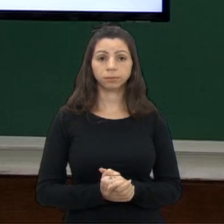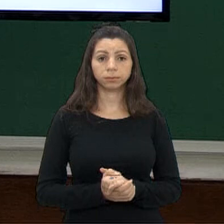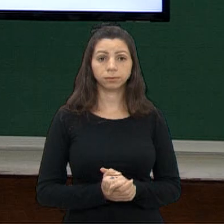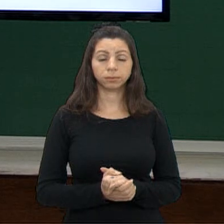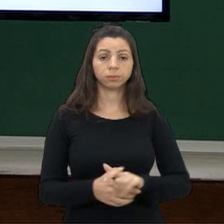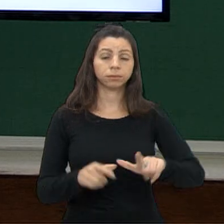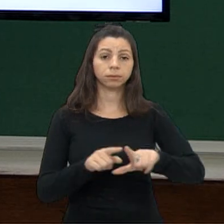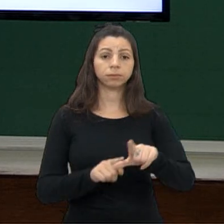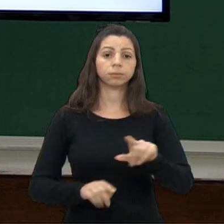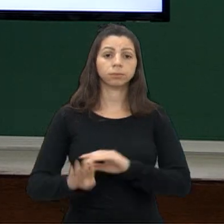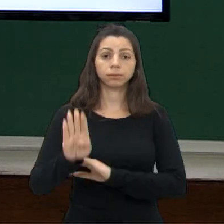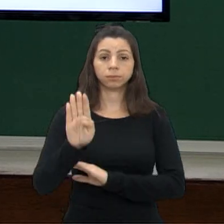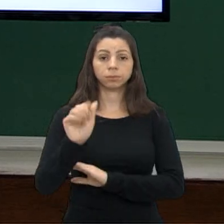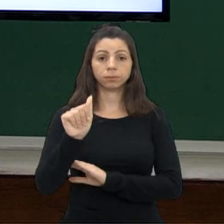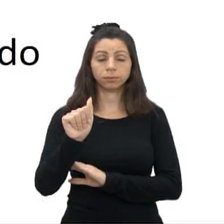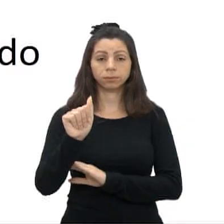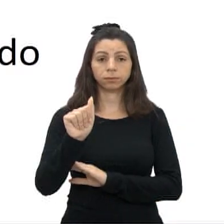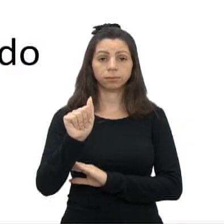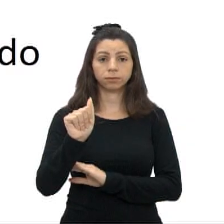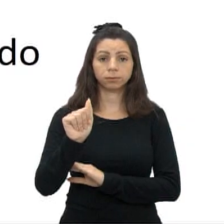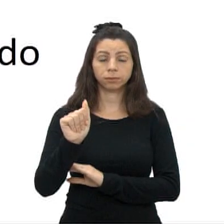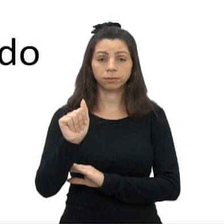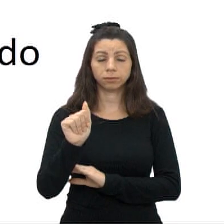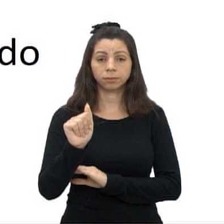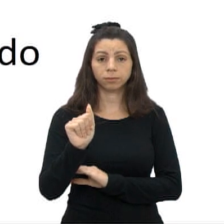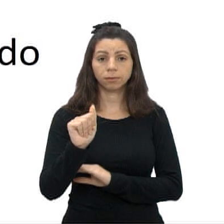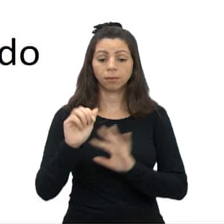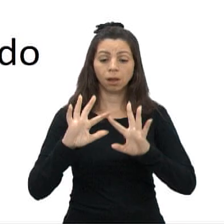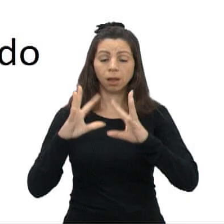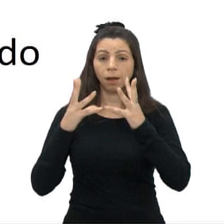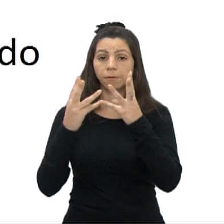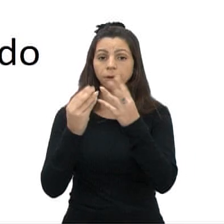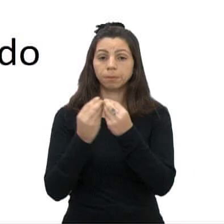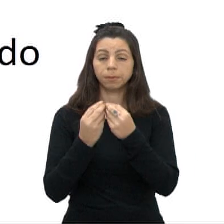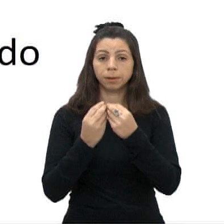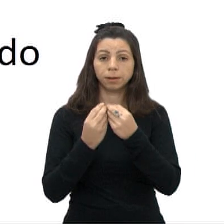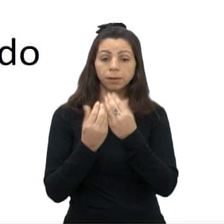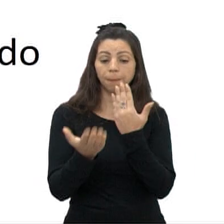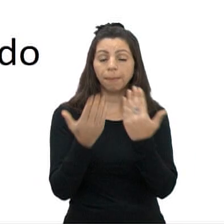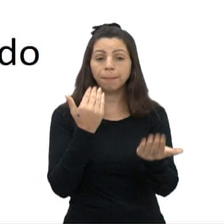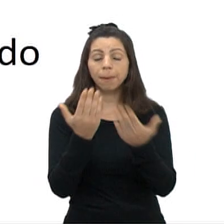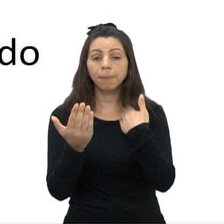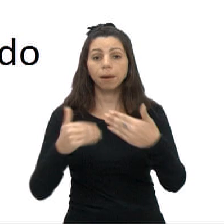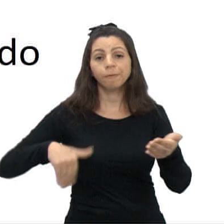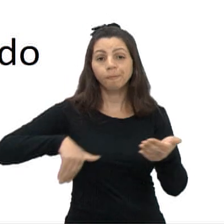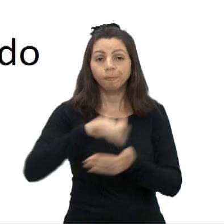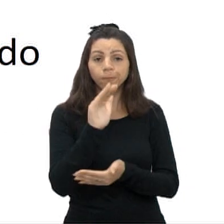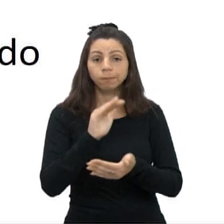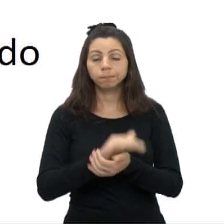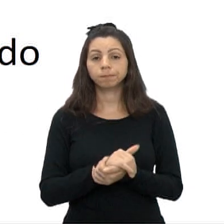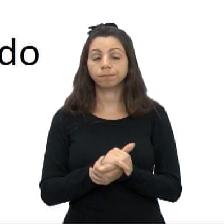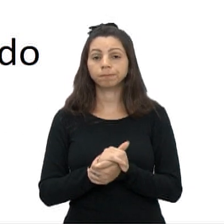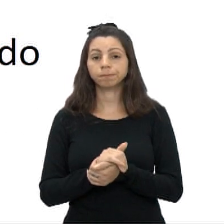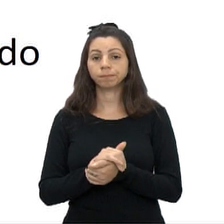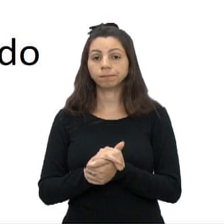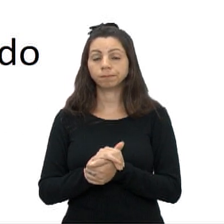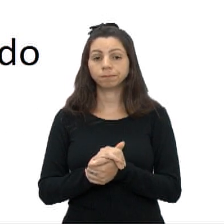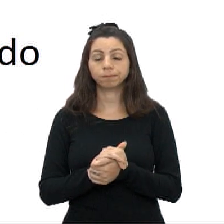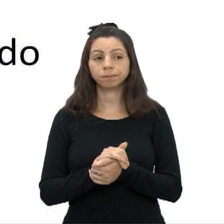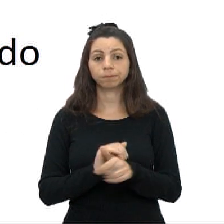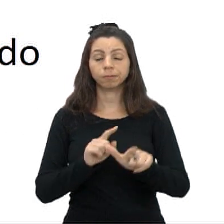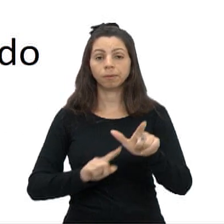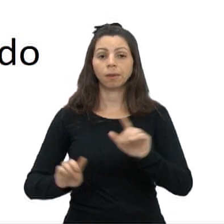Letra A. A família conversa sobre futebol. A família não encontra nenhum assunto